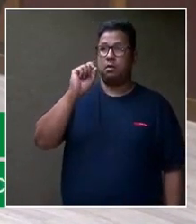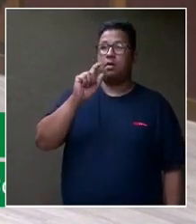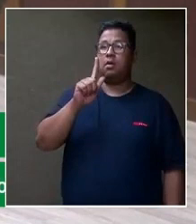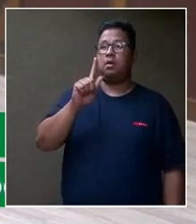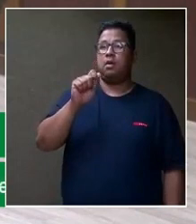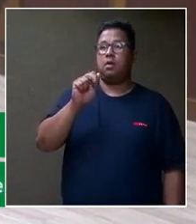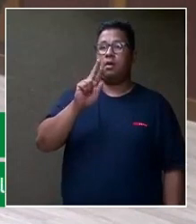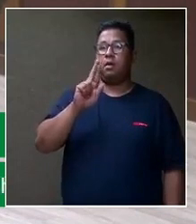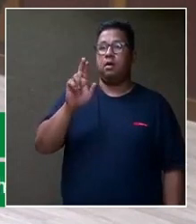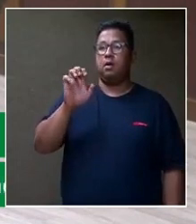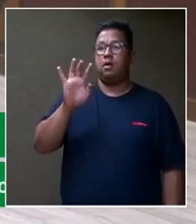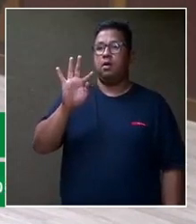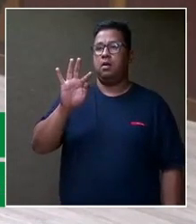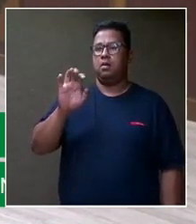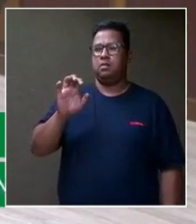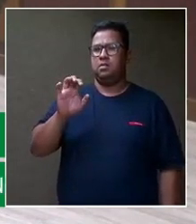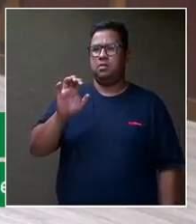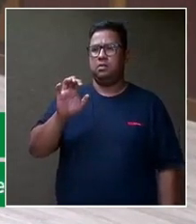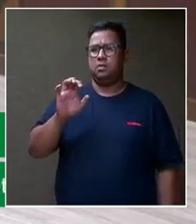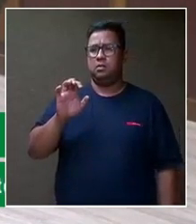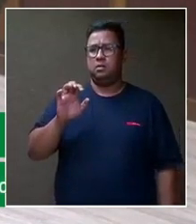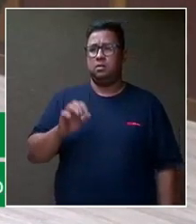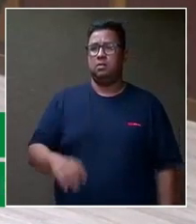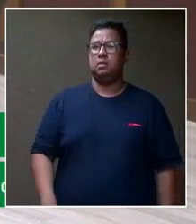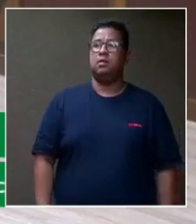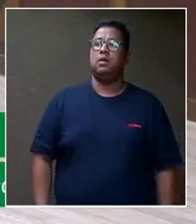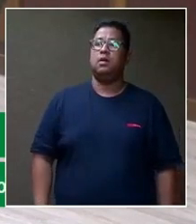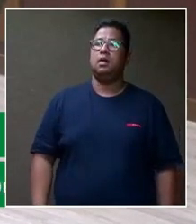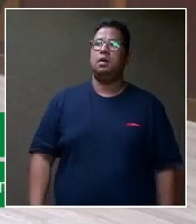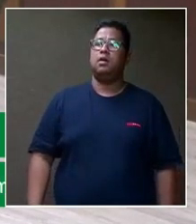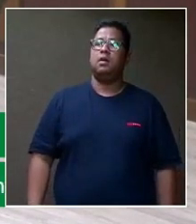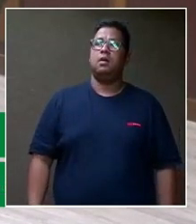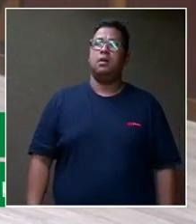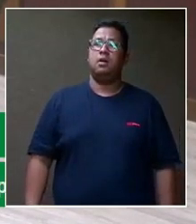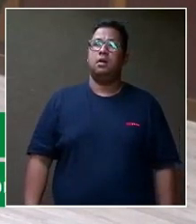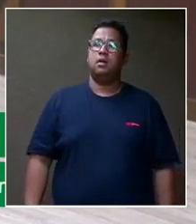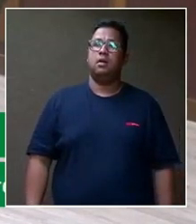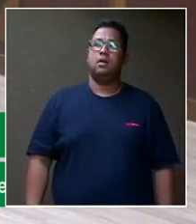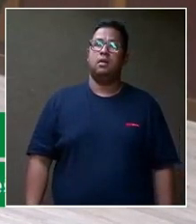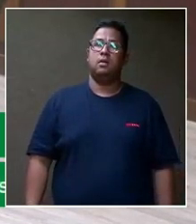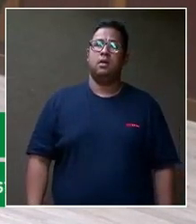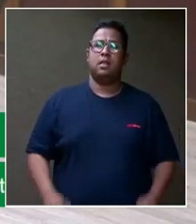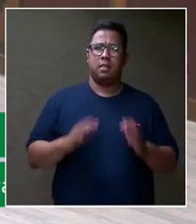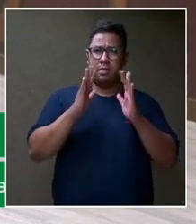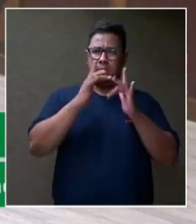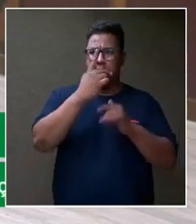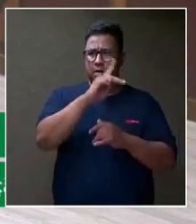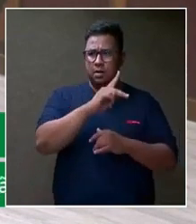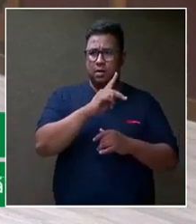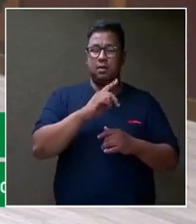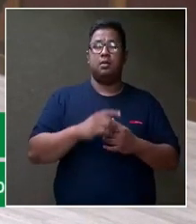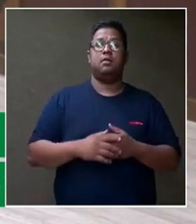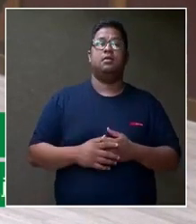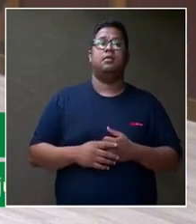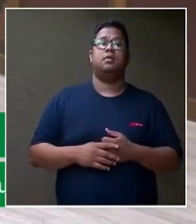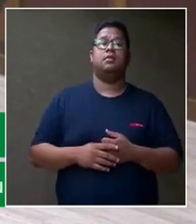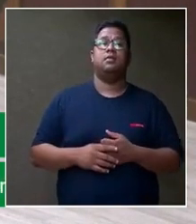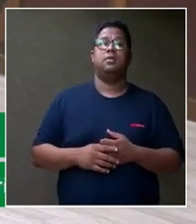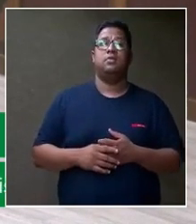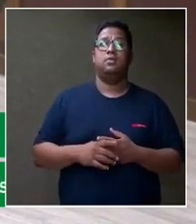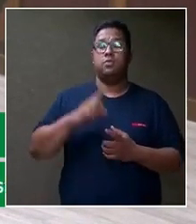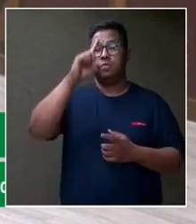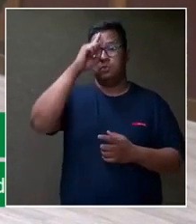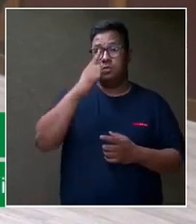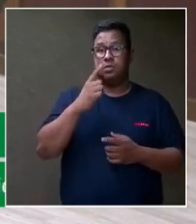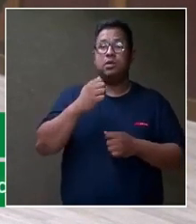Garrete? É, ela, na época, estava namorando com ele, ou sei era lá. Namorada dele, esposa? Eu não sei dizer se era, qual era o